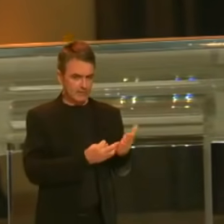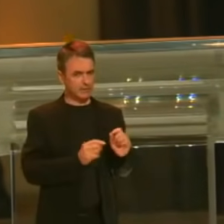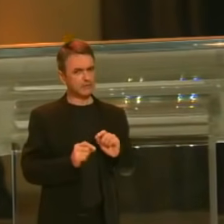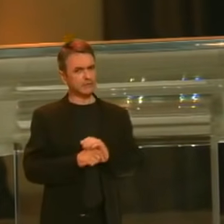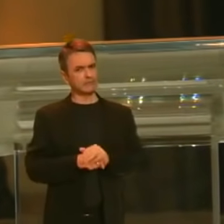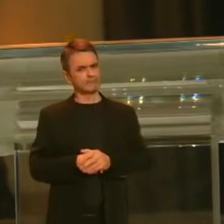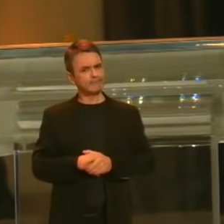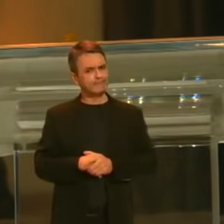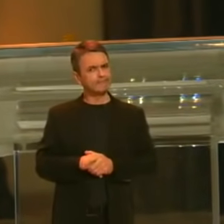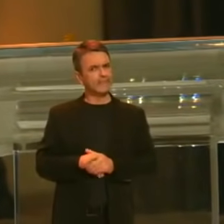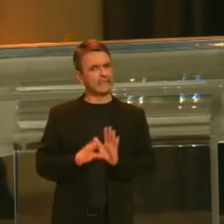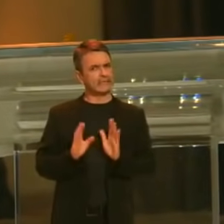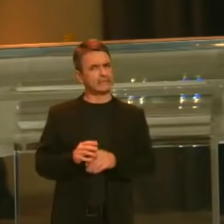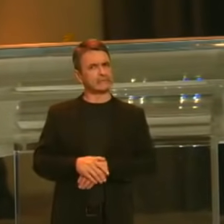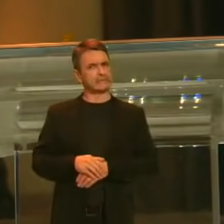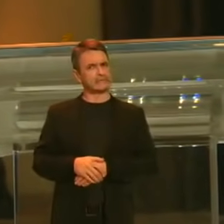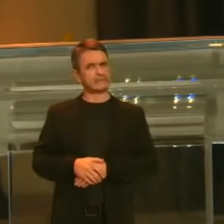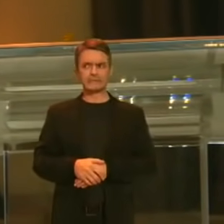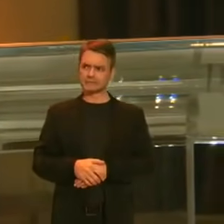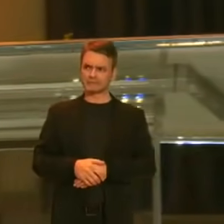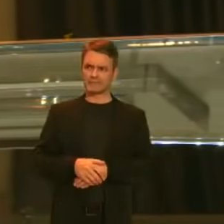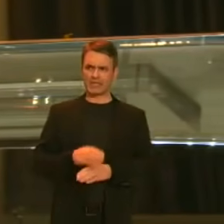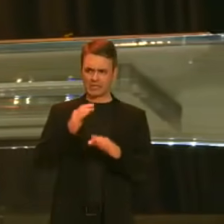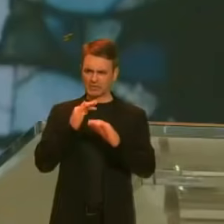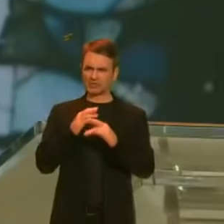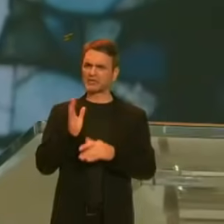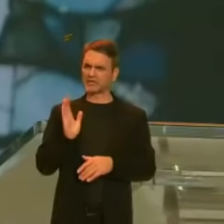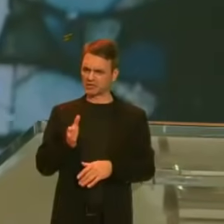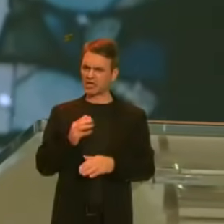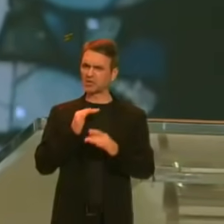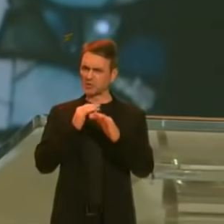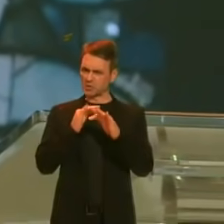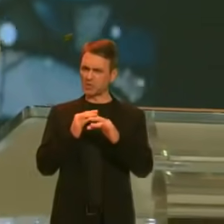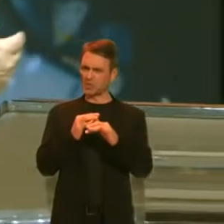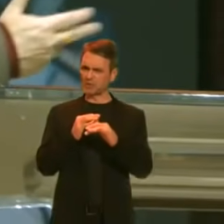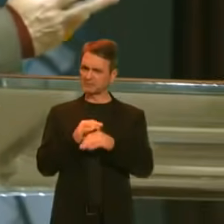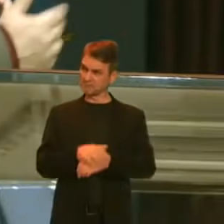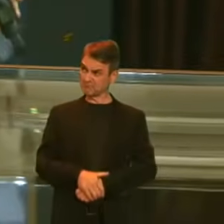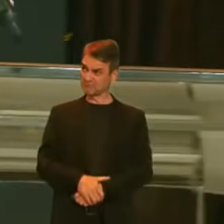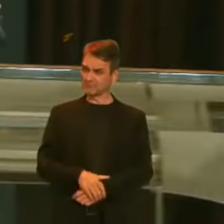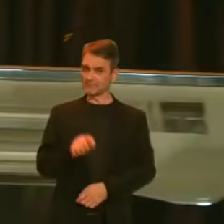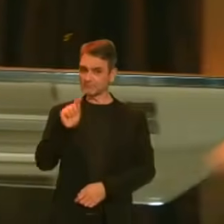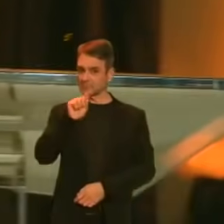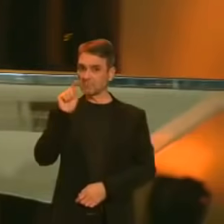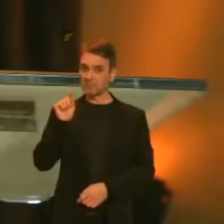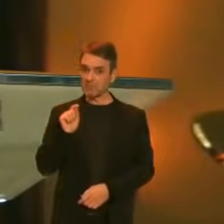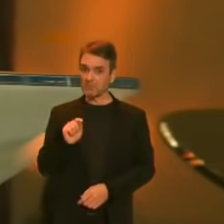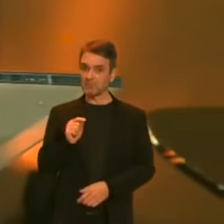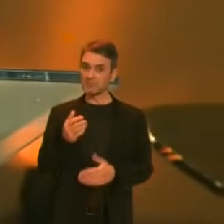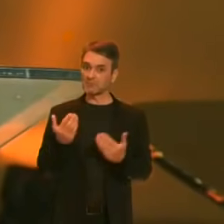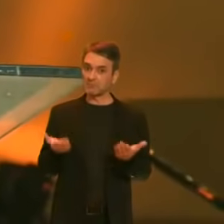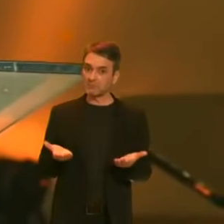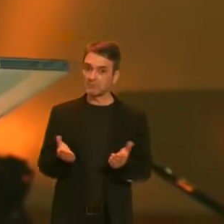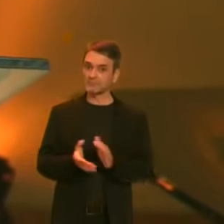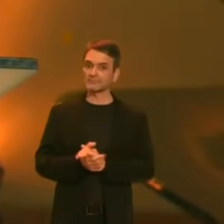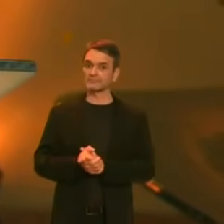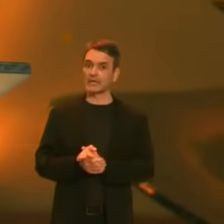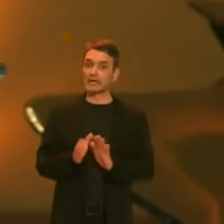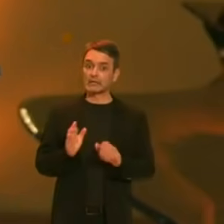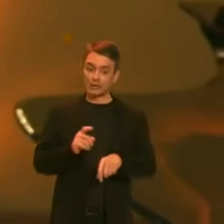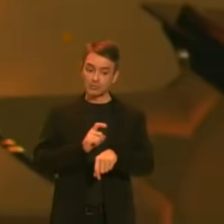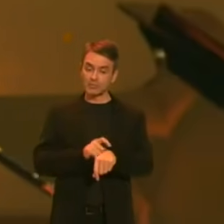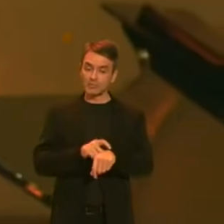essa trombeta já tocou? Sabe por quê? Porque a gente está entrando num momento assim, em que